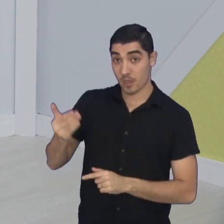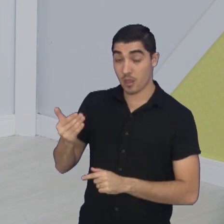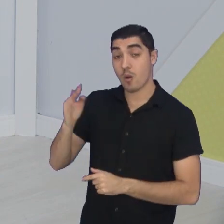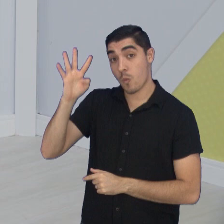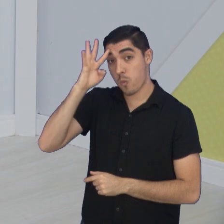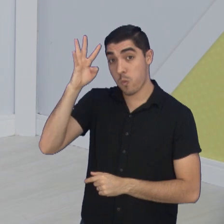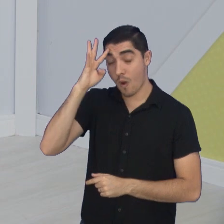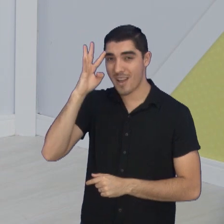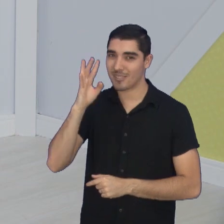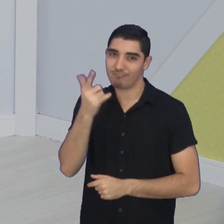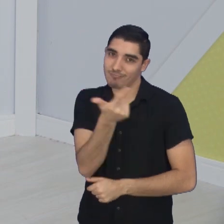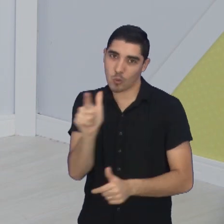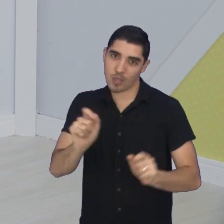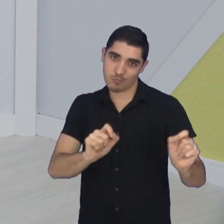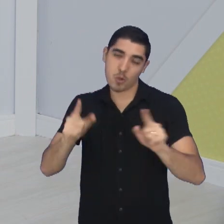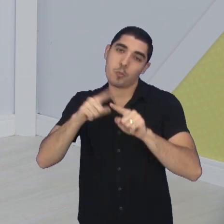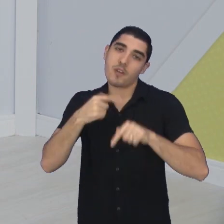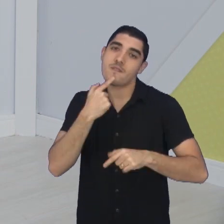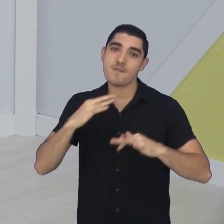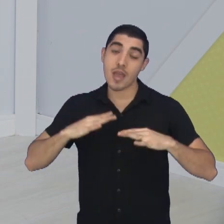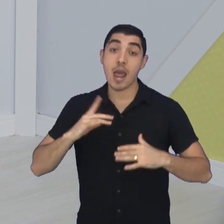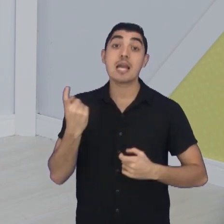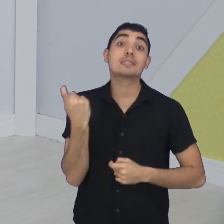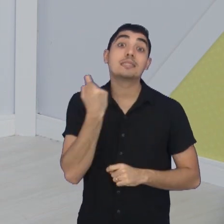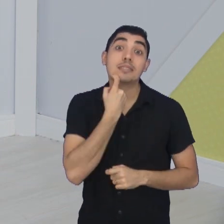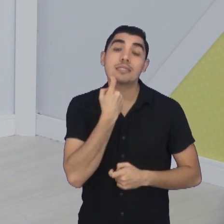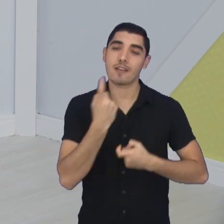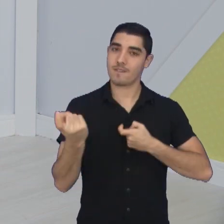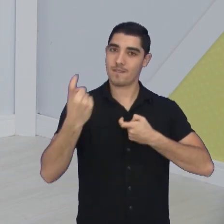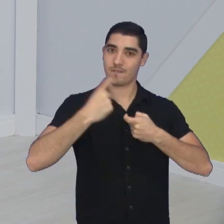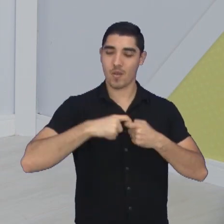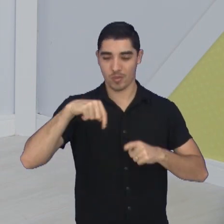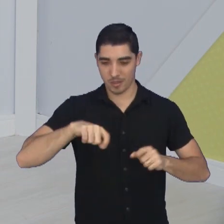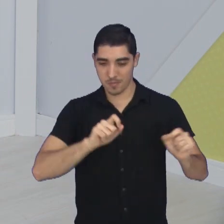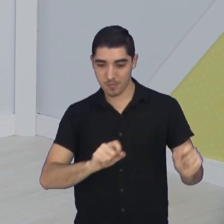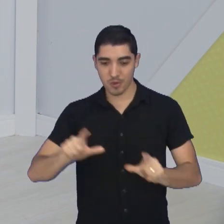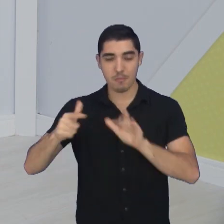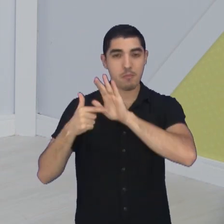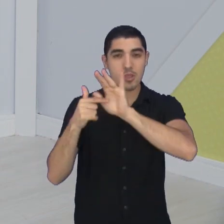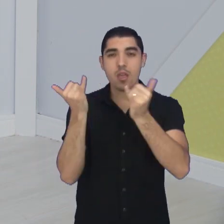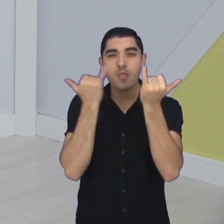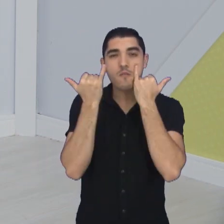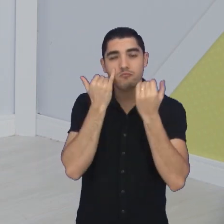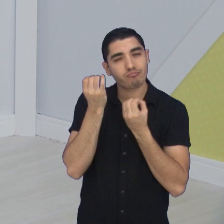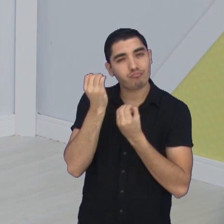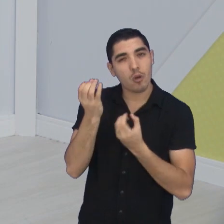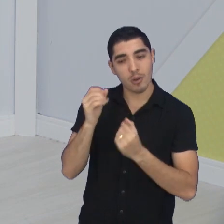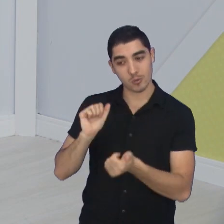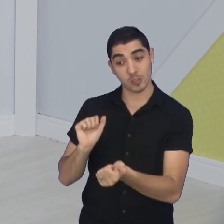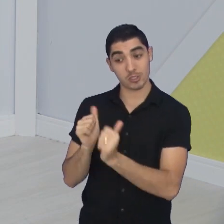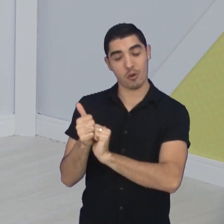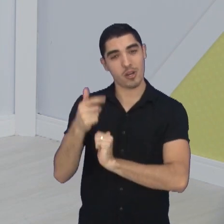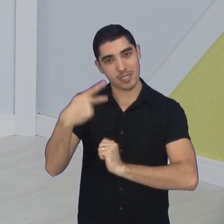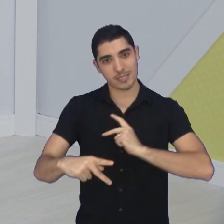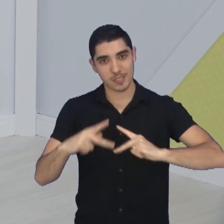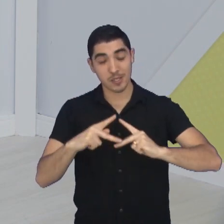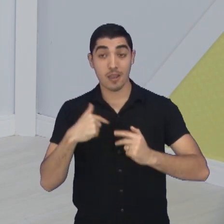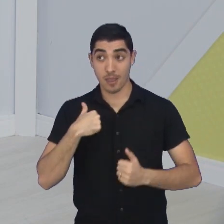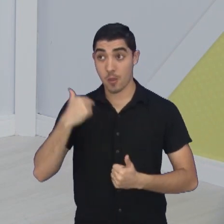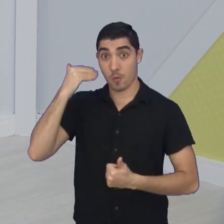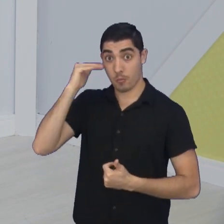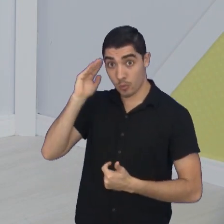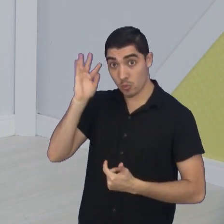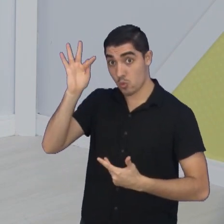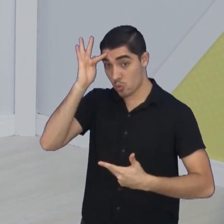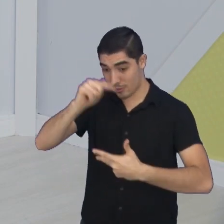quarta-feira não teremos programa por conta do feriado. Sexta-feira estaremos de volta para atualizar todas as informações do esporte aqui da nossa cidade. Eu, Brunão,